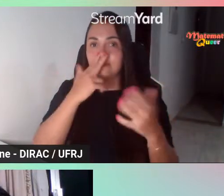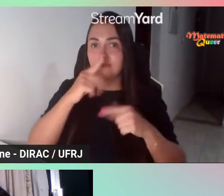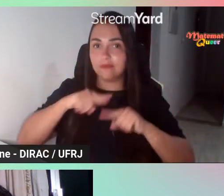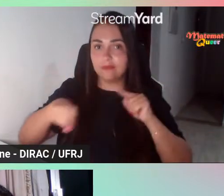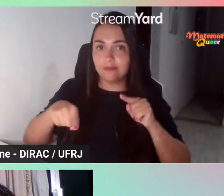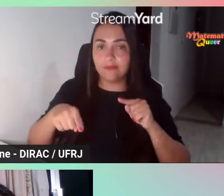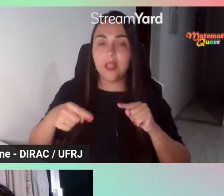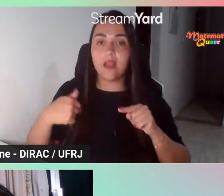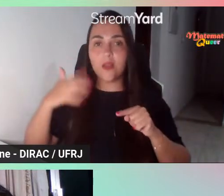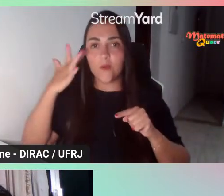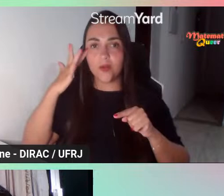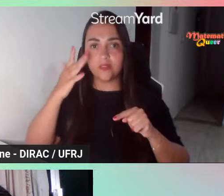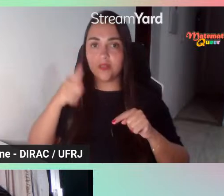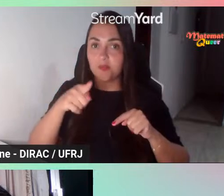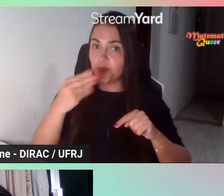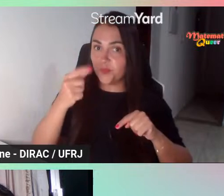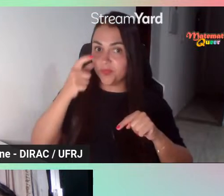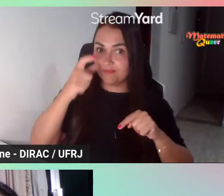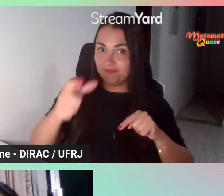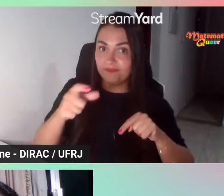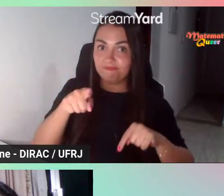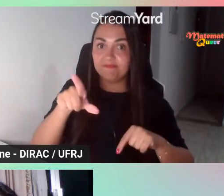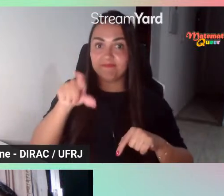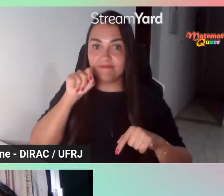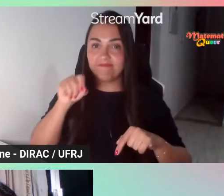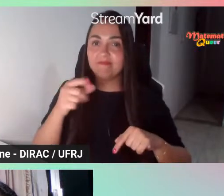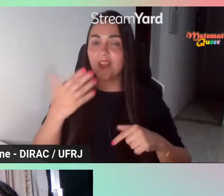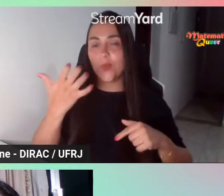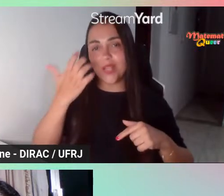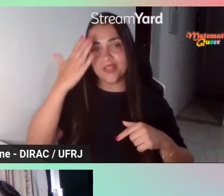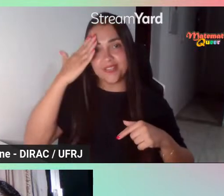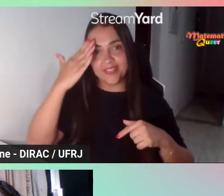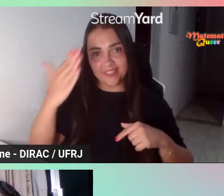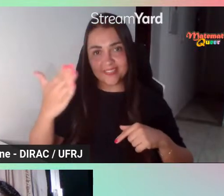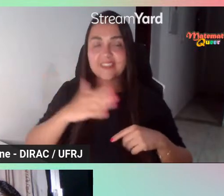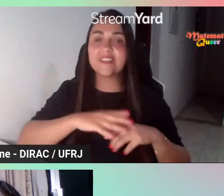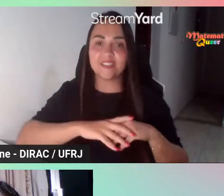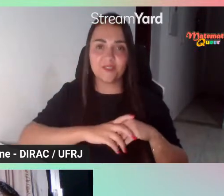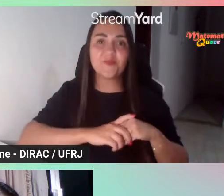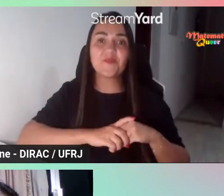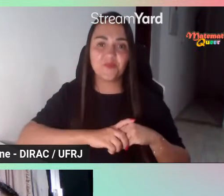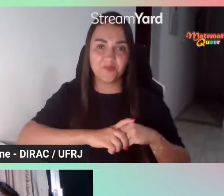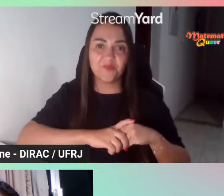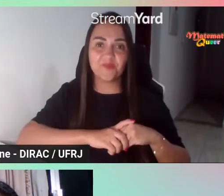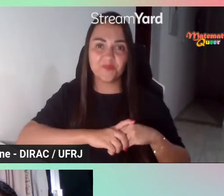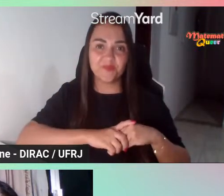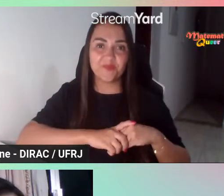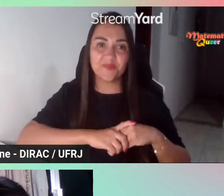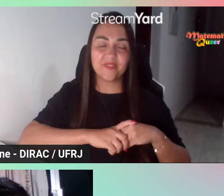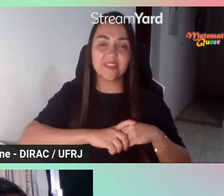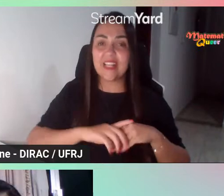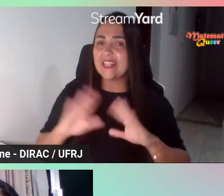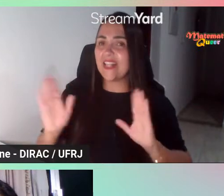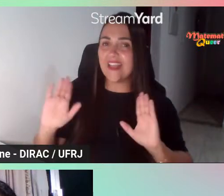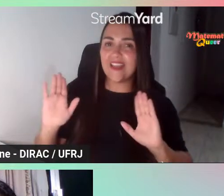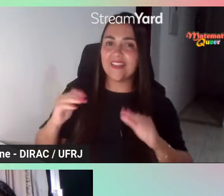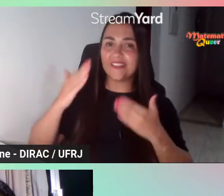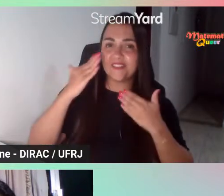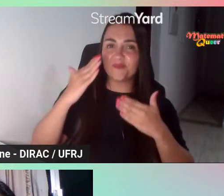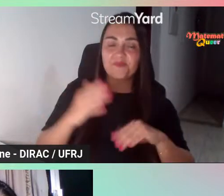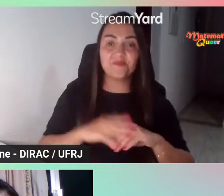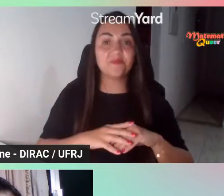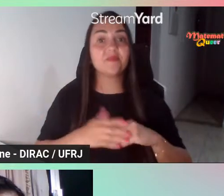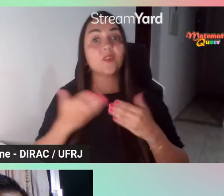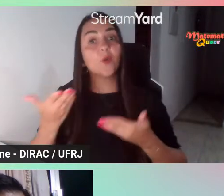assim, muito interessante. Queria agradecer, realmente. Imagina, eu que agradeço. A gente vai chamar agora a